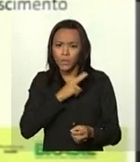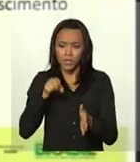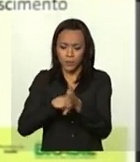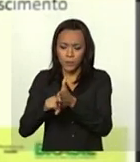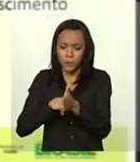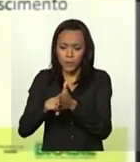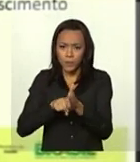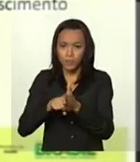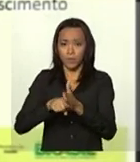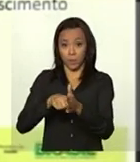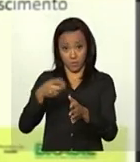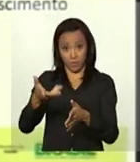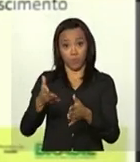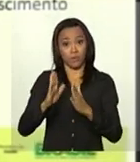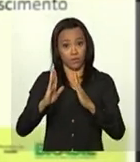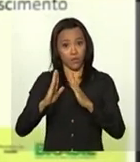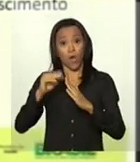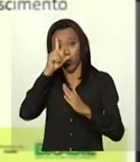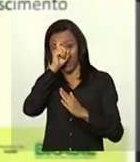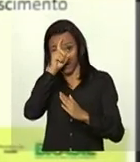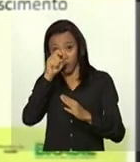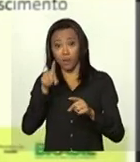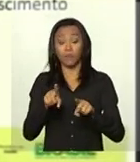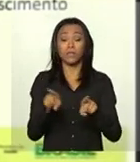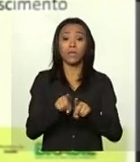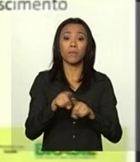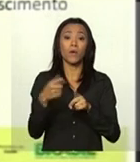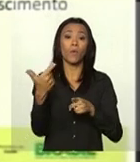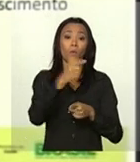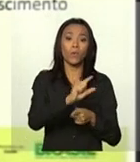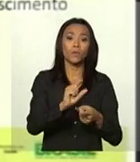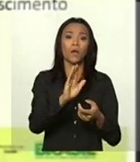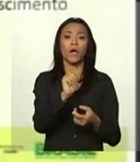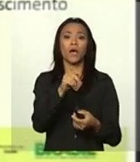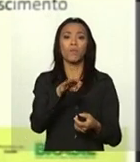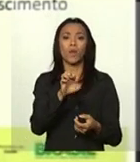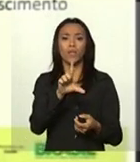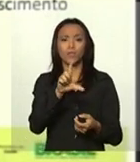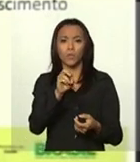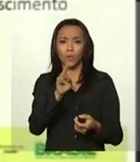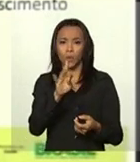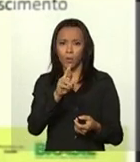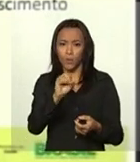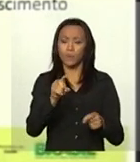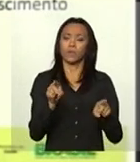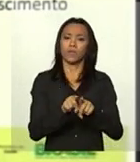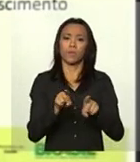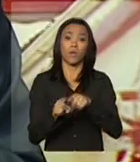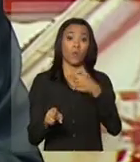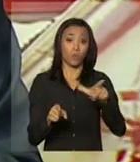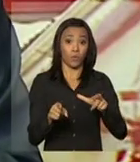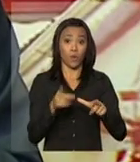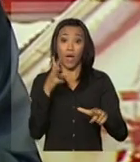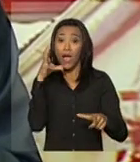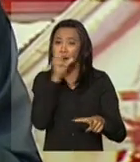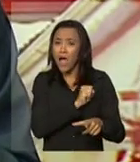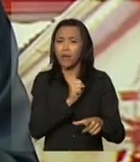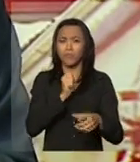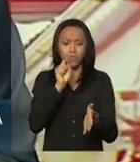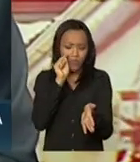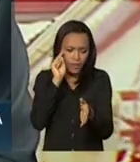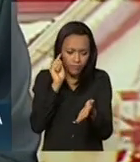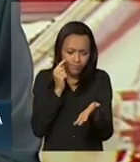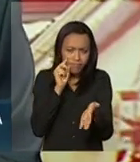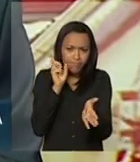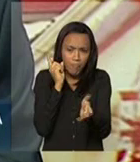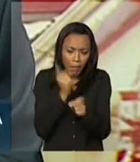básica de saúde, nos CTAs, centro de testagem de aconselhamento, ambulatório, em local público. O teste é rápido, né, 30 minutos,